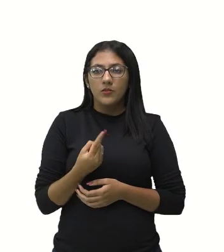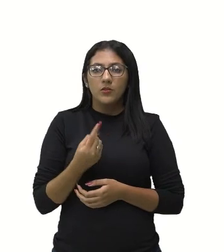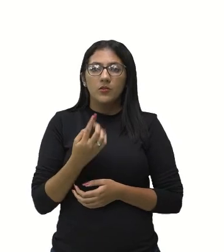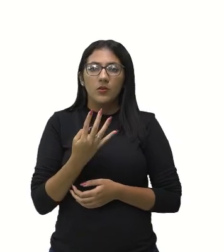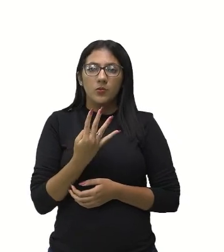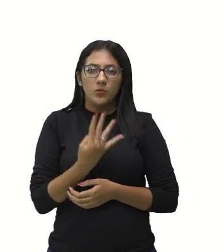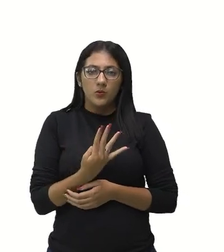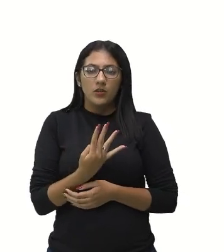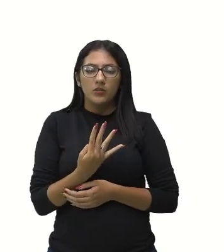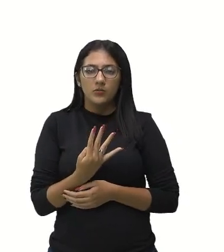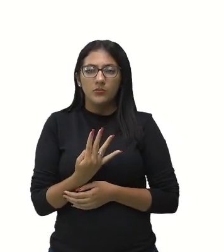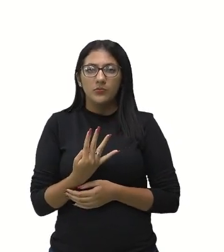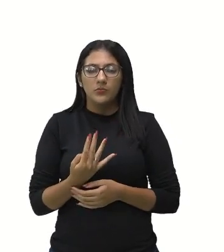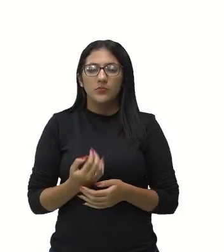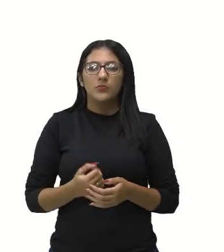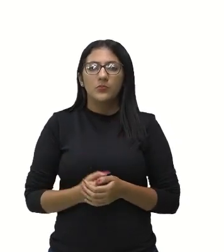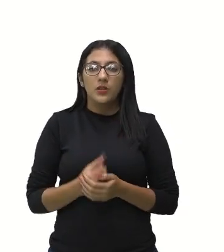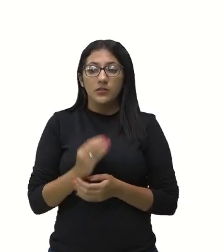188,4